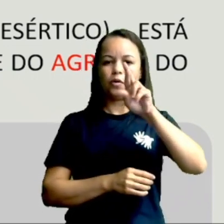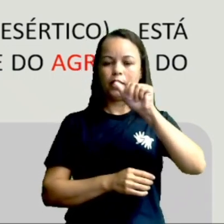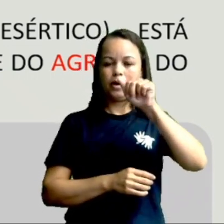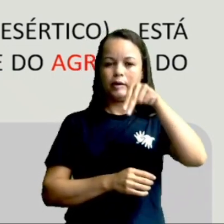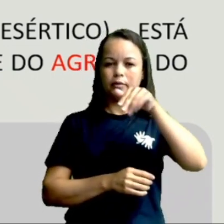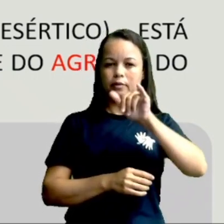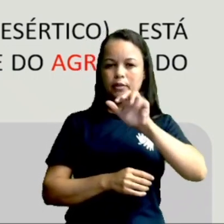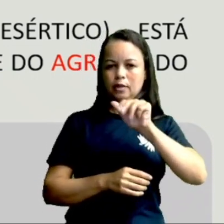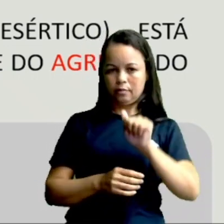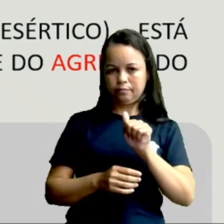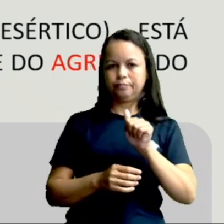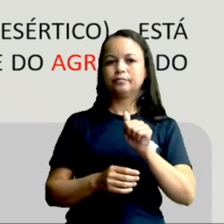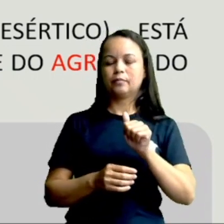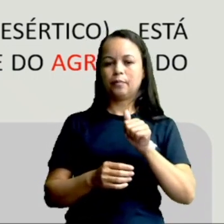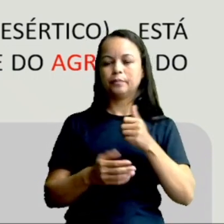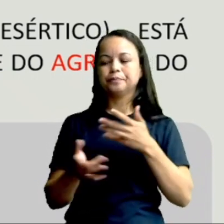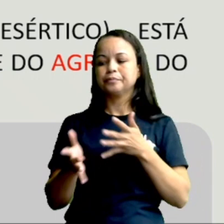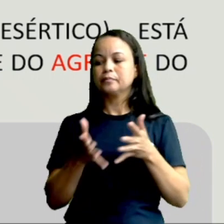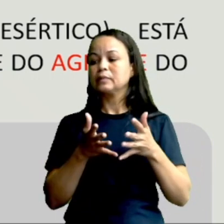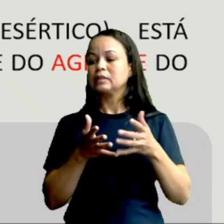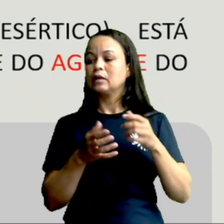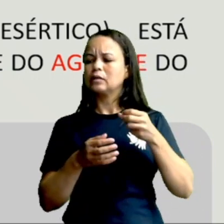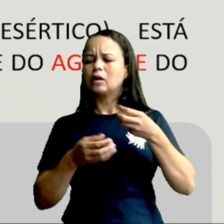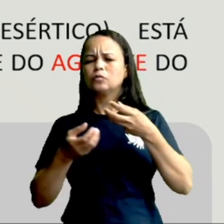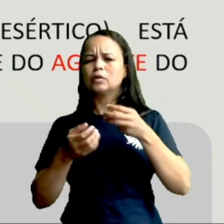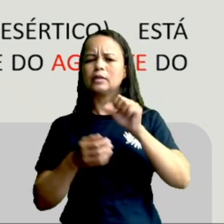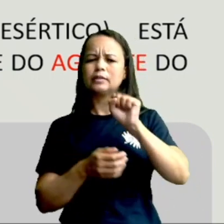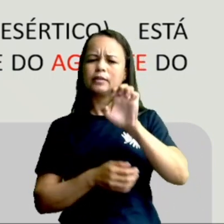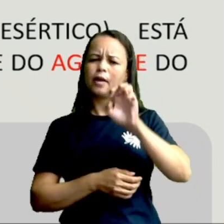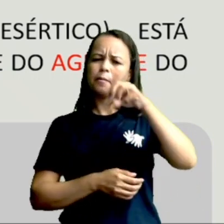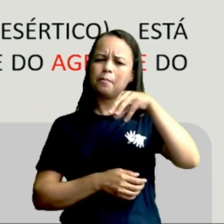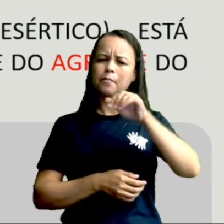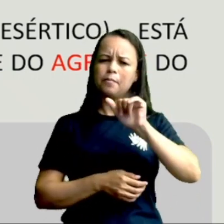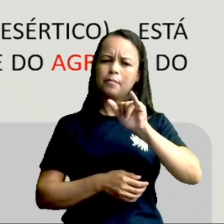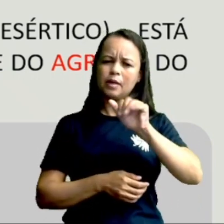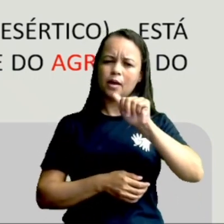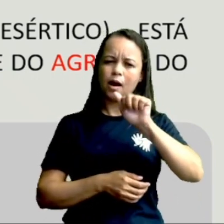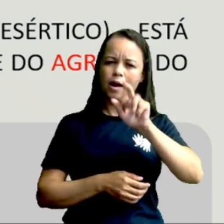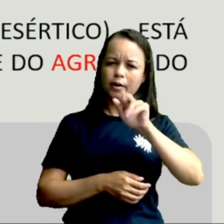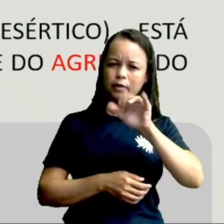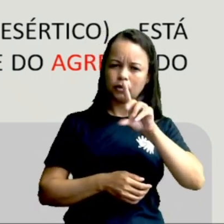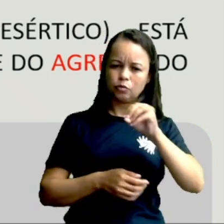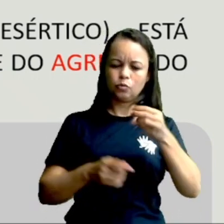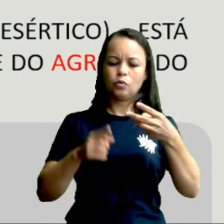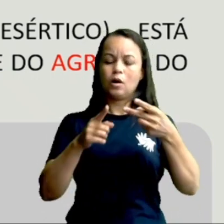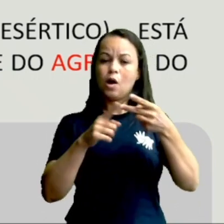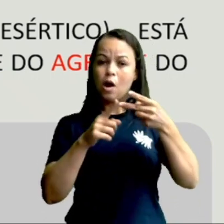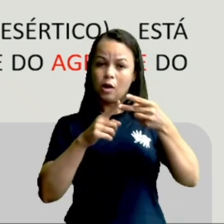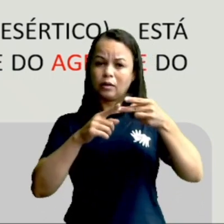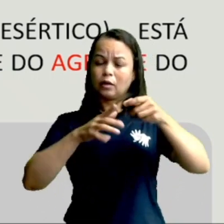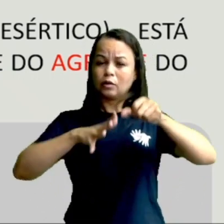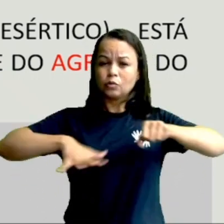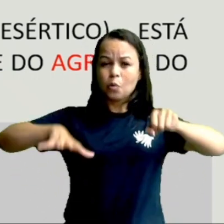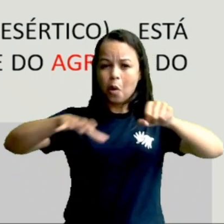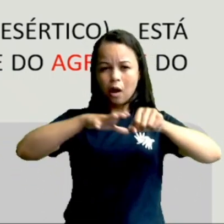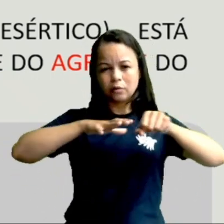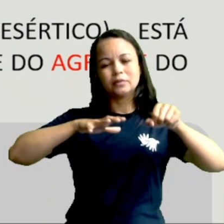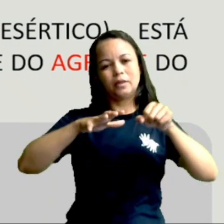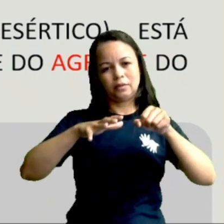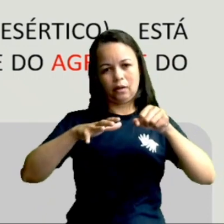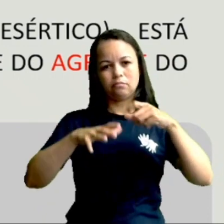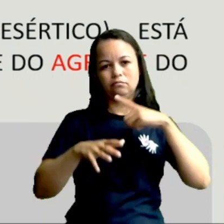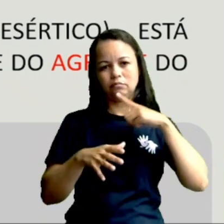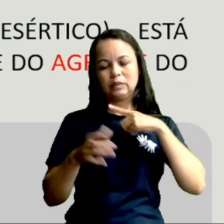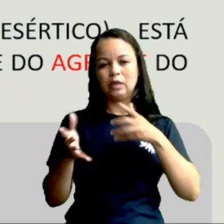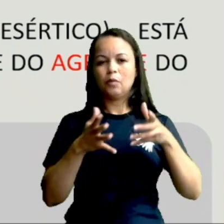Já o clima semiárido, ou semidesértico, também pode ser chamado assim, ele está presente no sertão e em parte